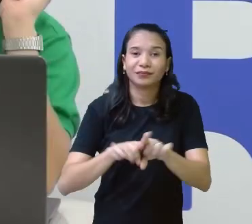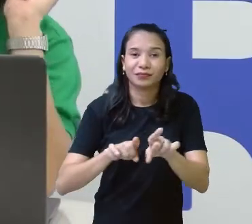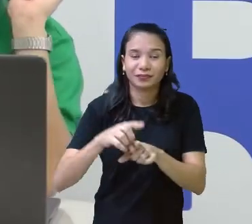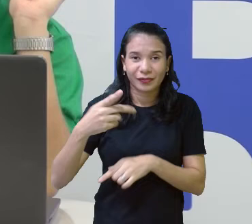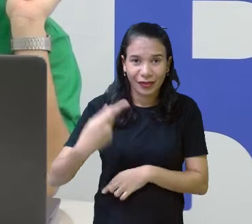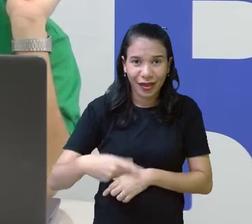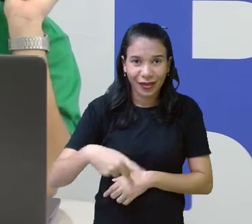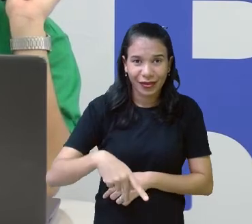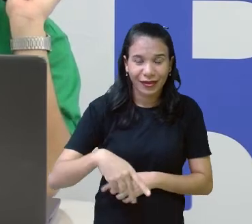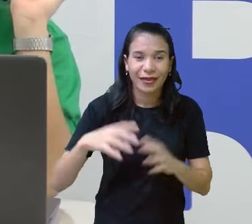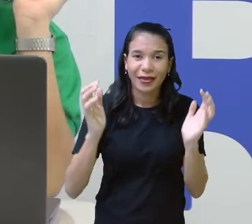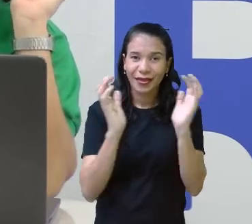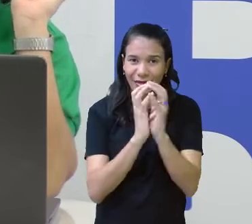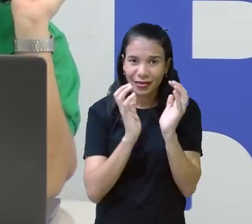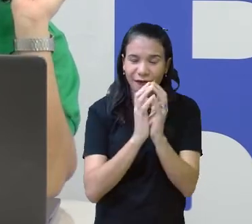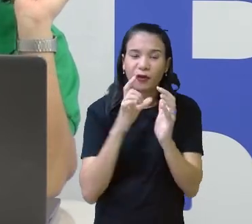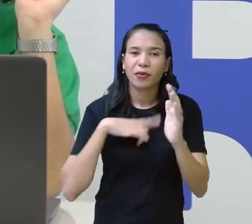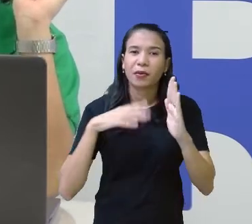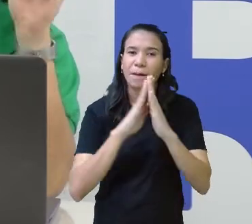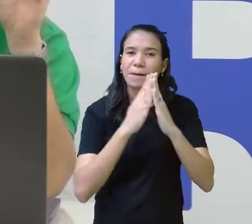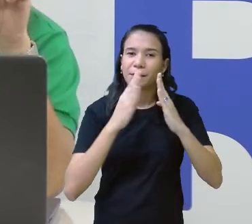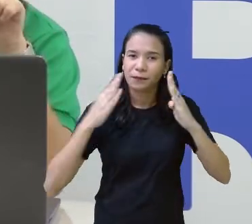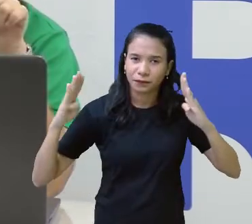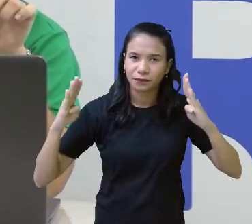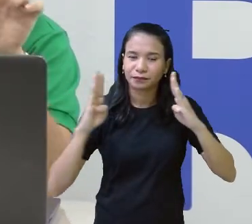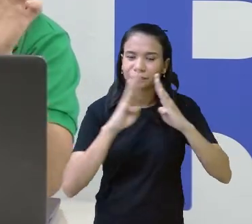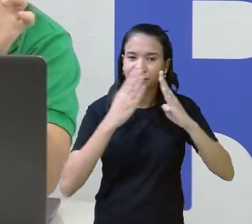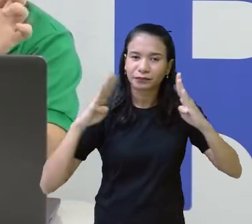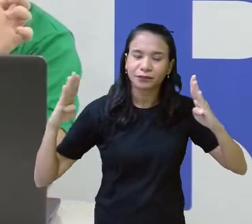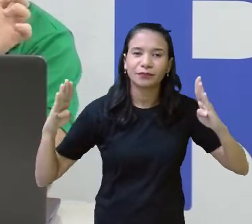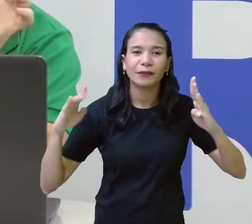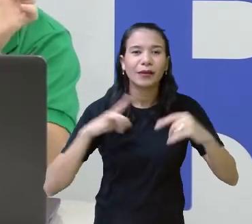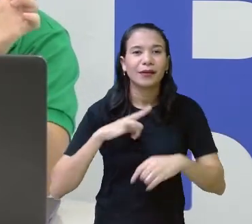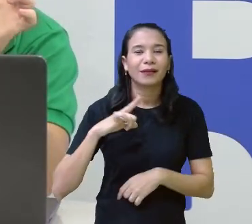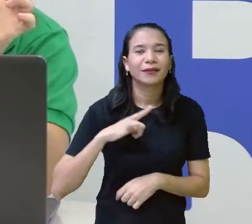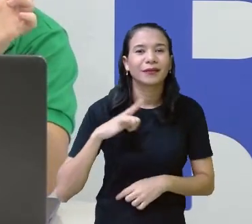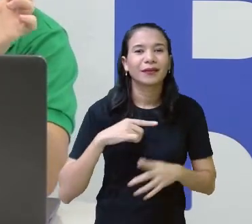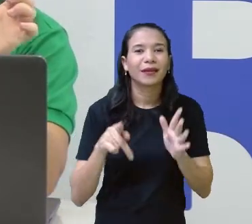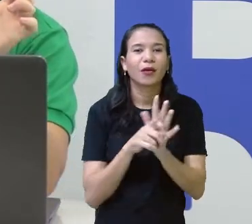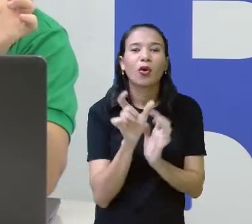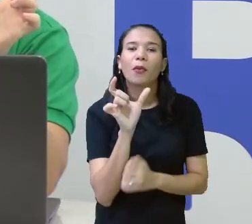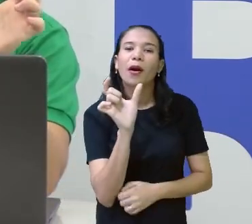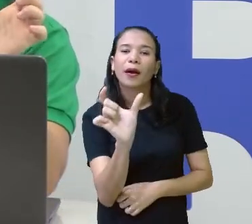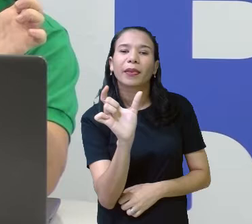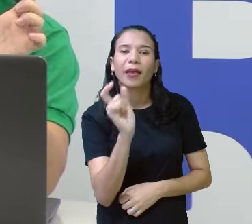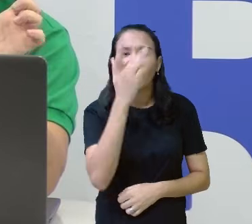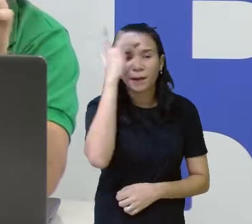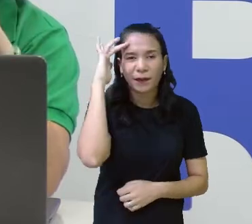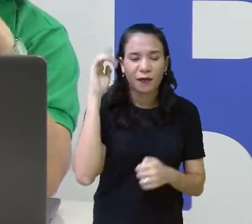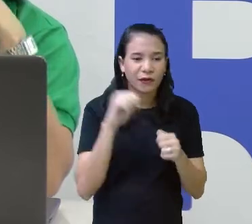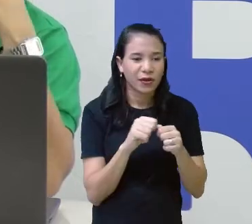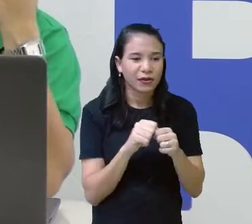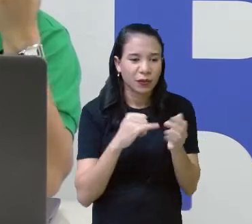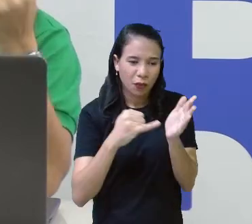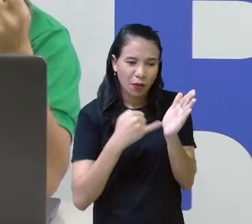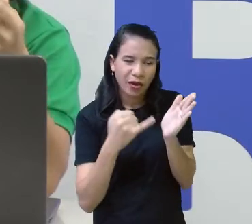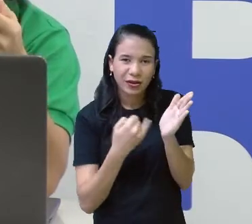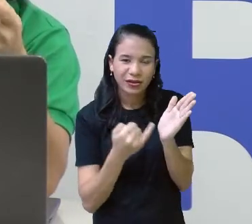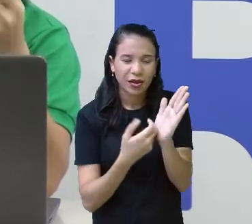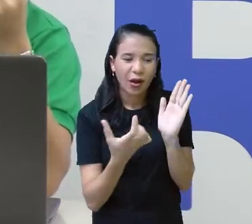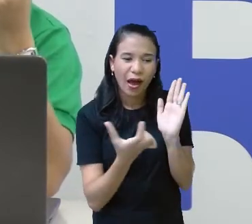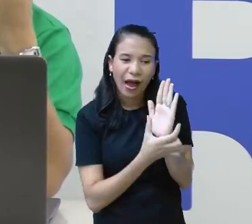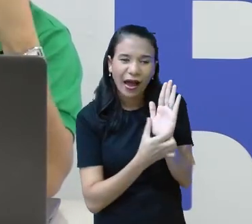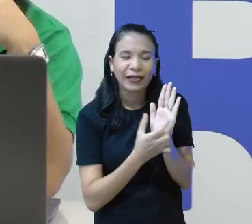Aqui no centro do Recife, inclusive, tem uma biblioteca que existia uma carteirinha que você fazia Você ia